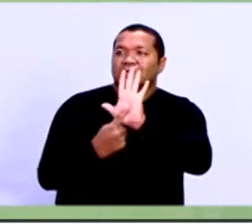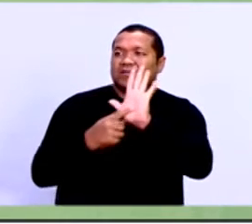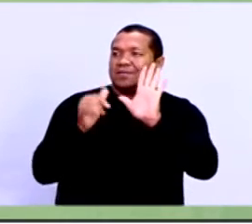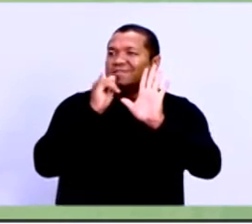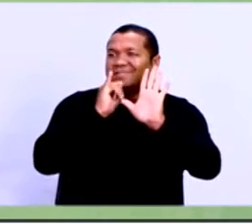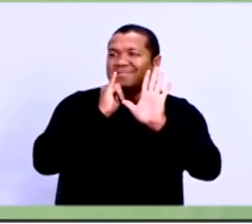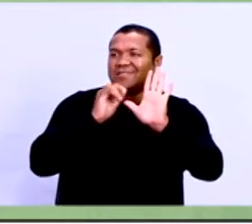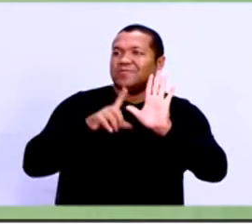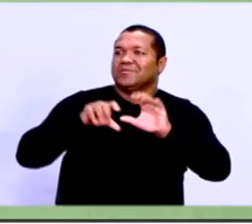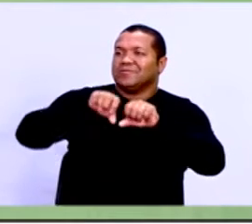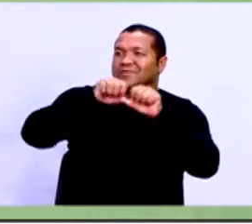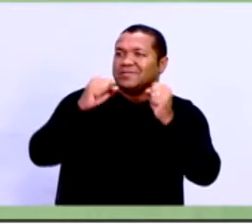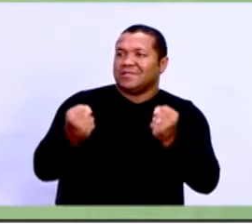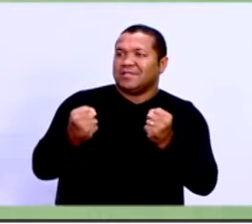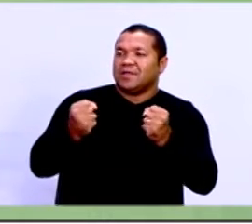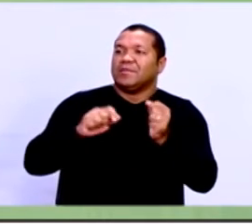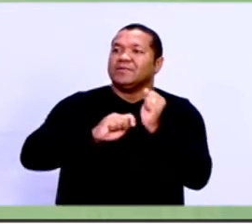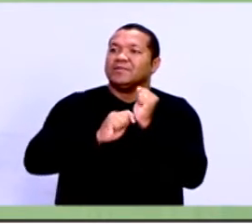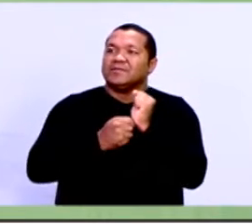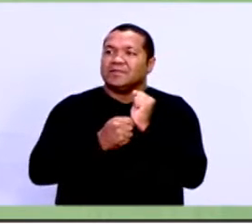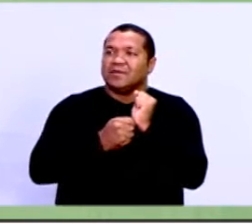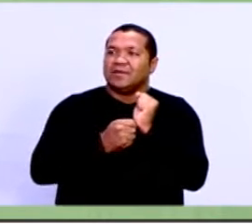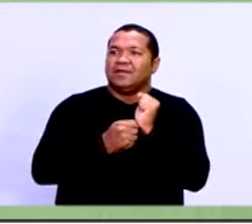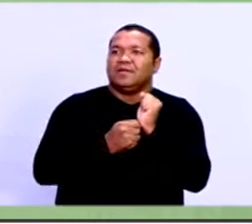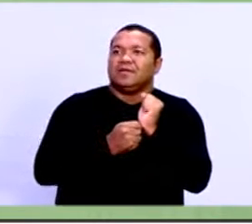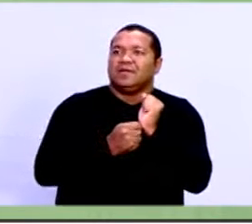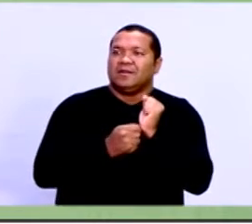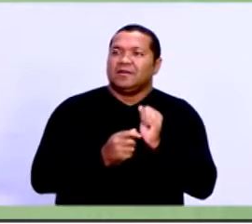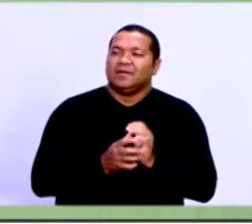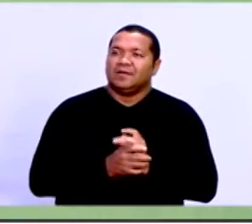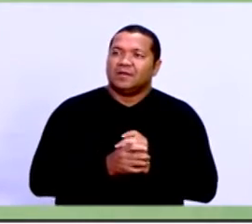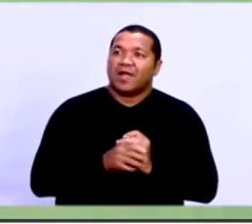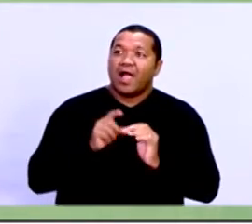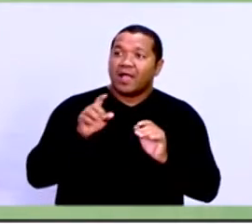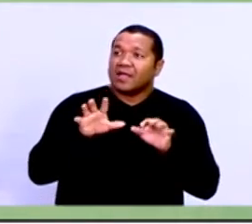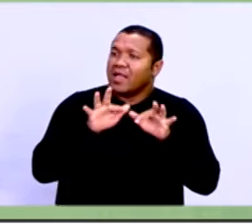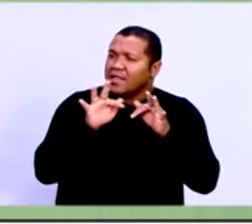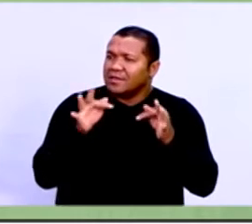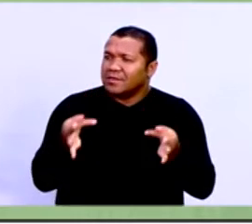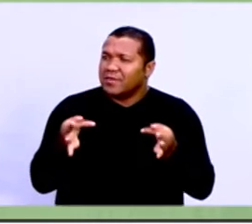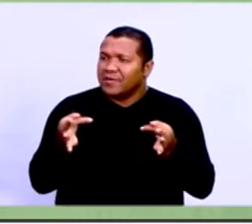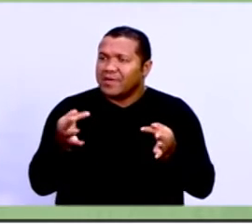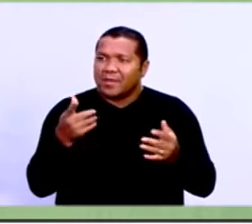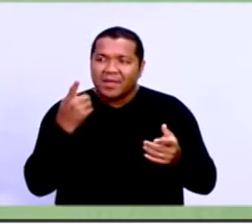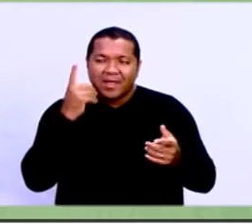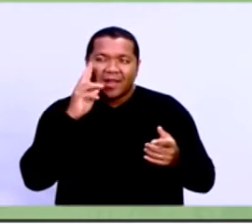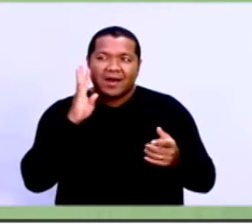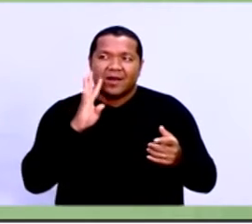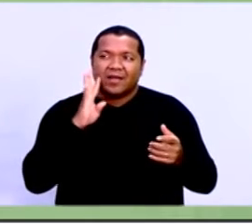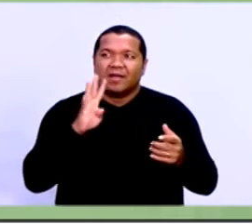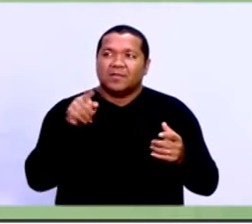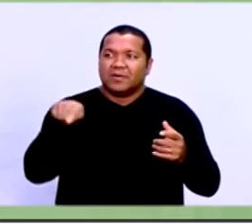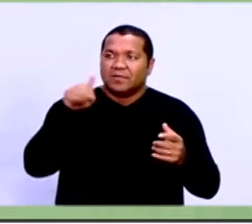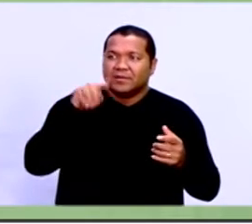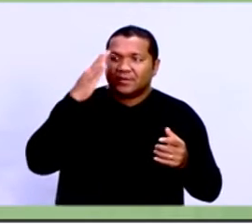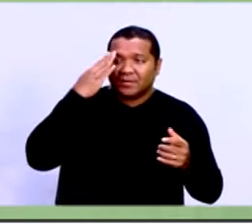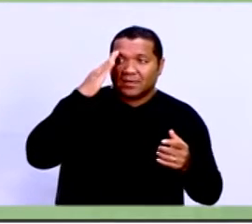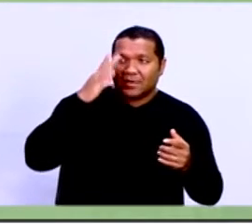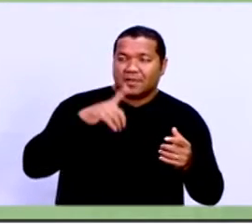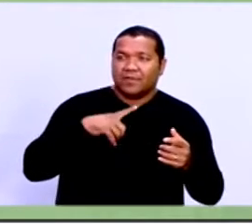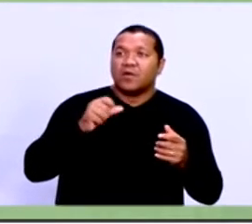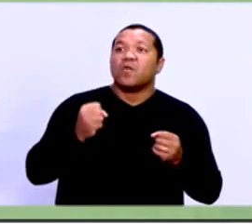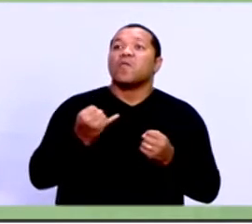exemplo de um sistema de senha aquele ele exemplifica bem direitinho pra gente quais são